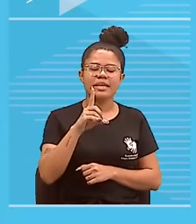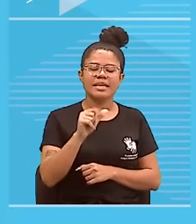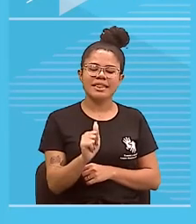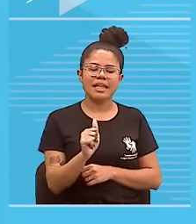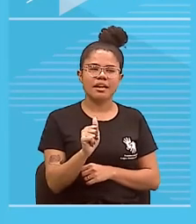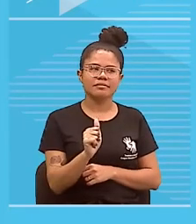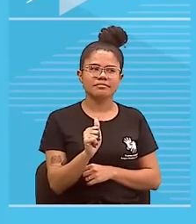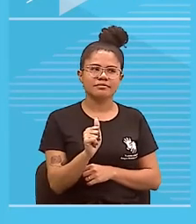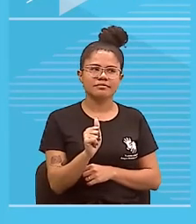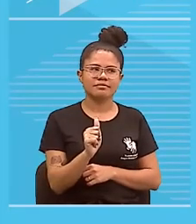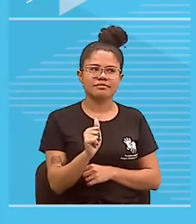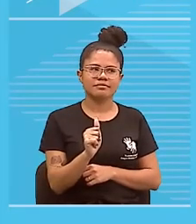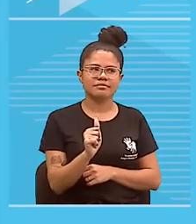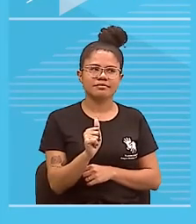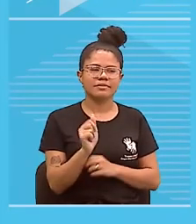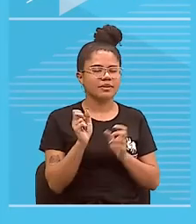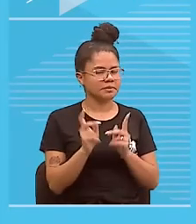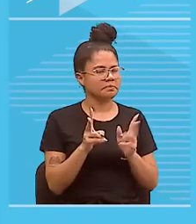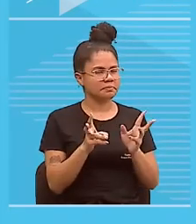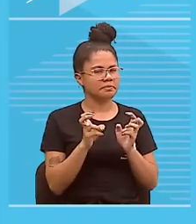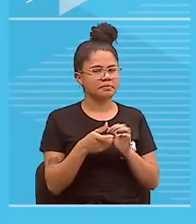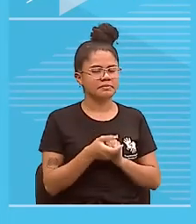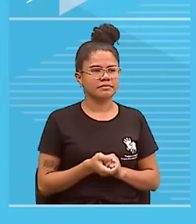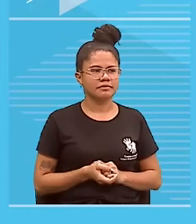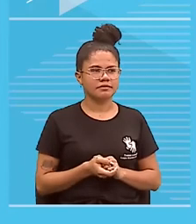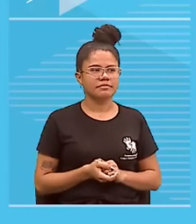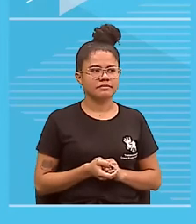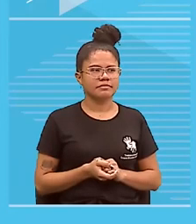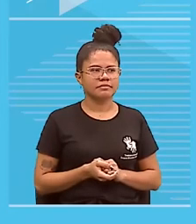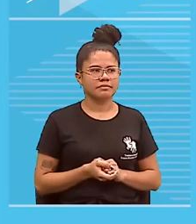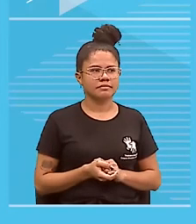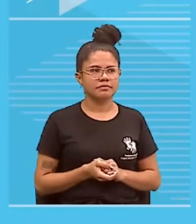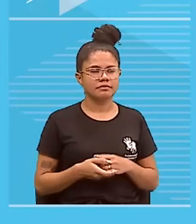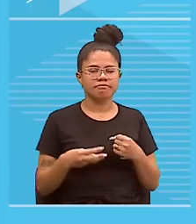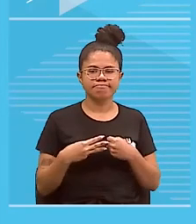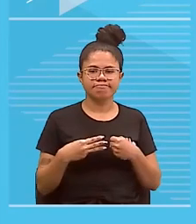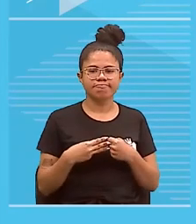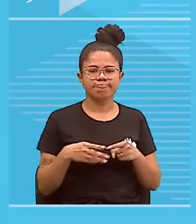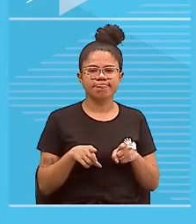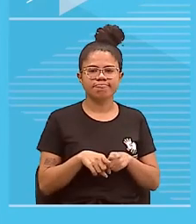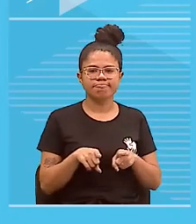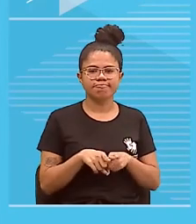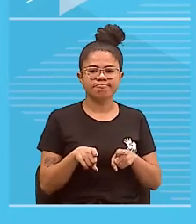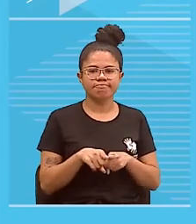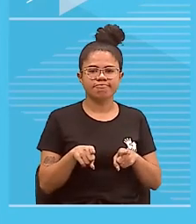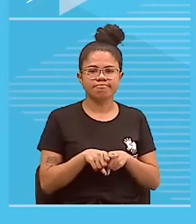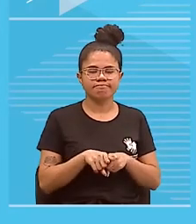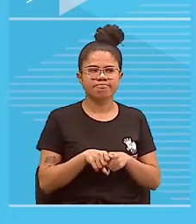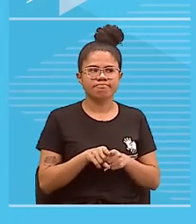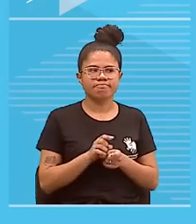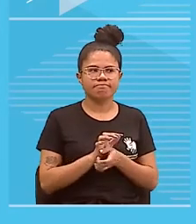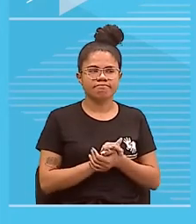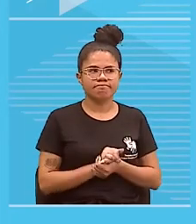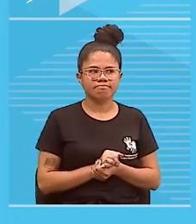amido tá vendo a celulose também resistente também um polissacarídeo